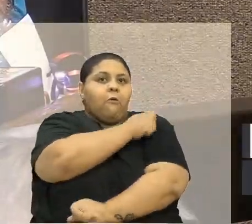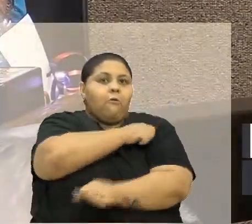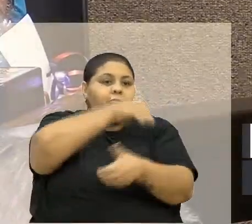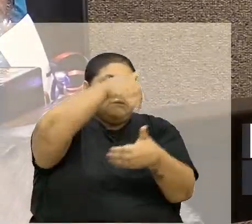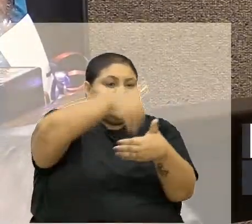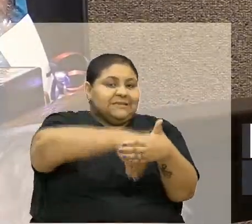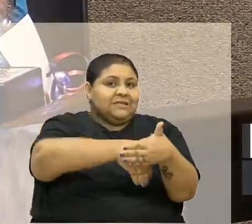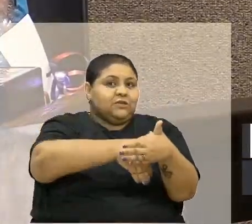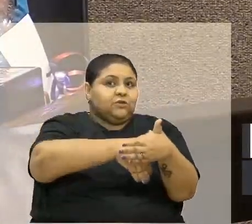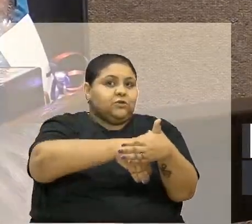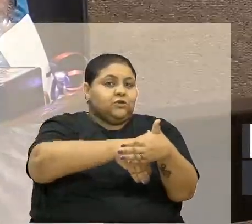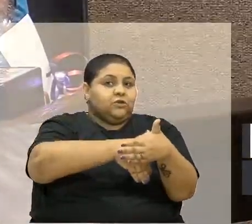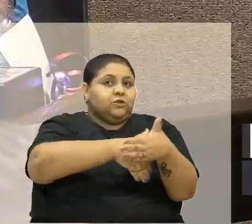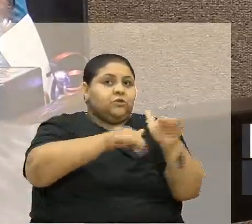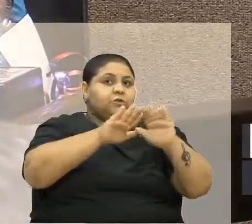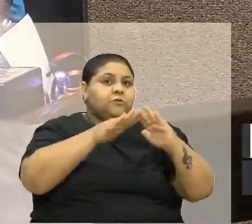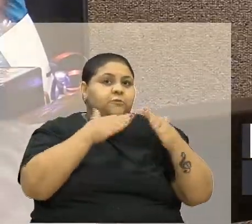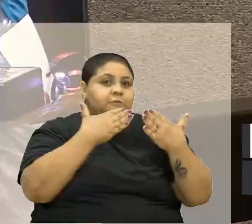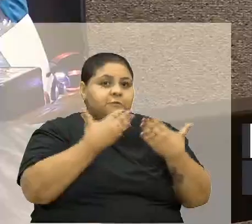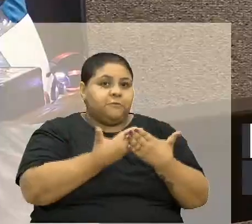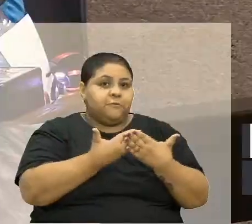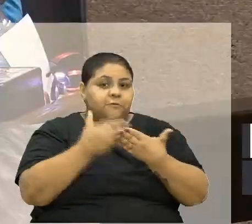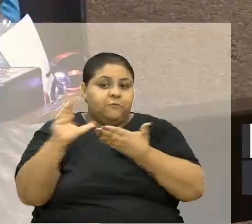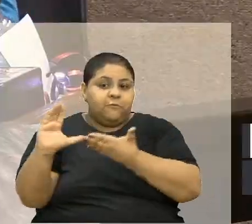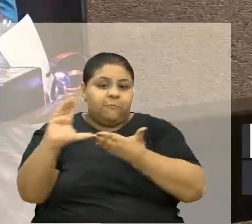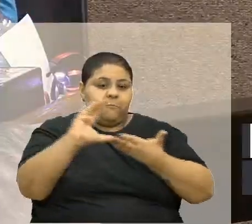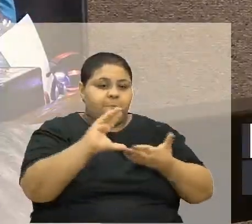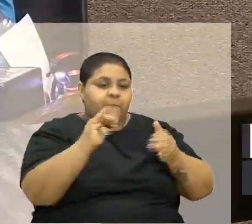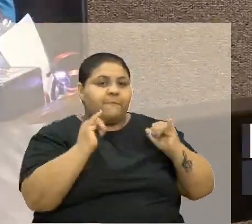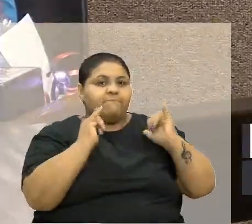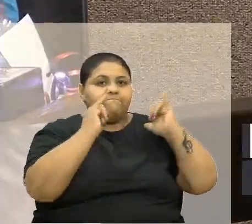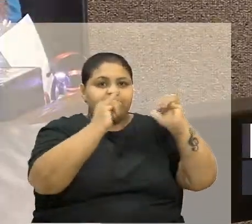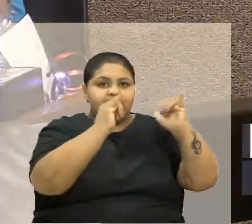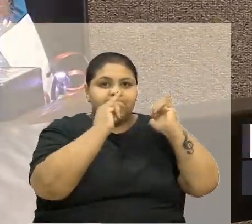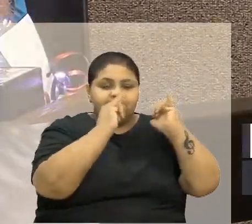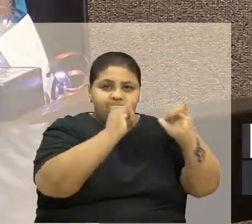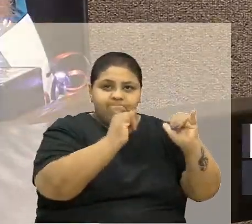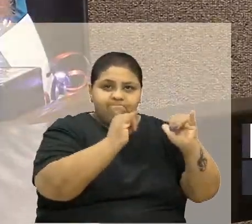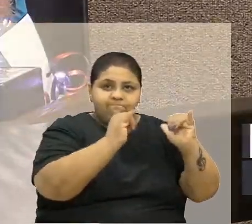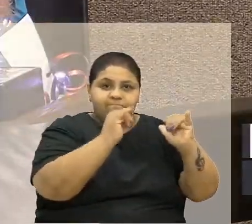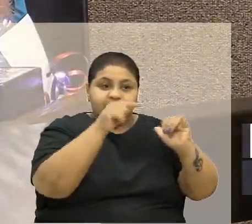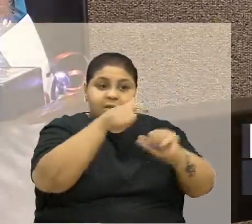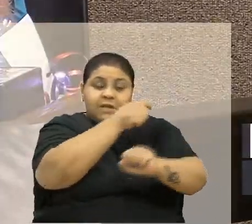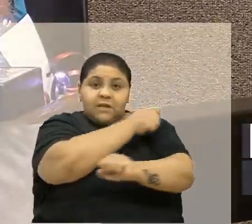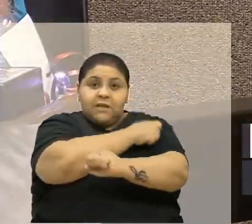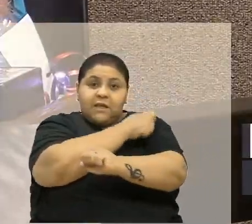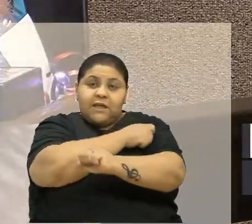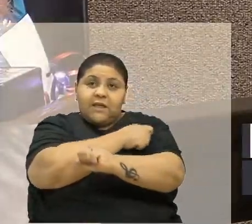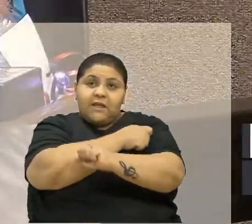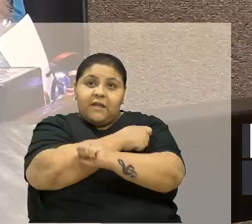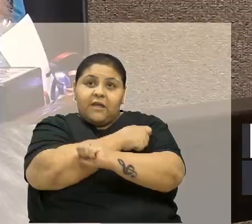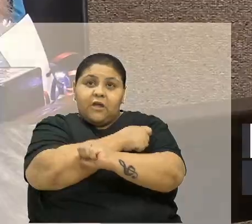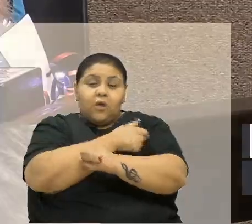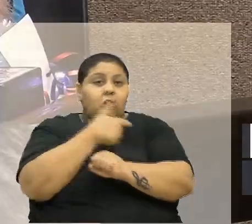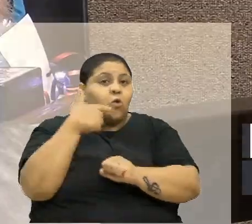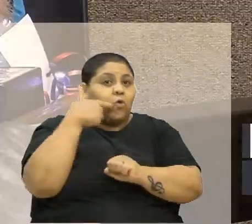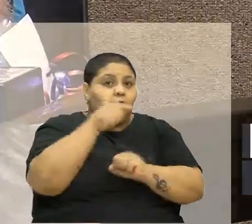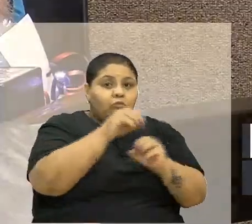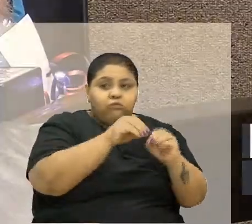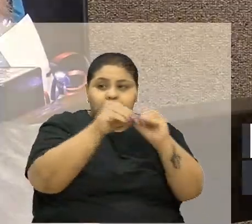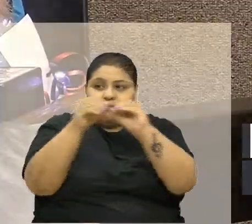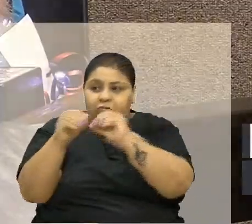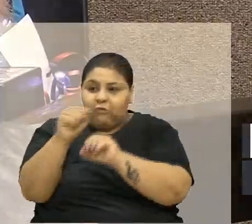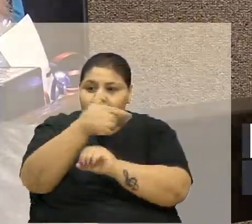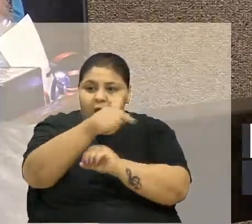sala de aula. Aí a gente investe no transporte para que esse estudante chegue até a outra escola que tenha